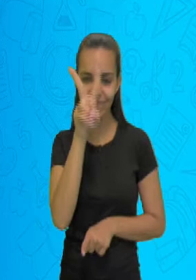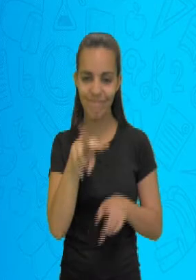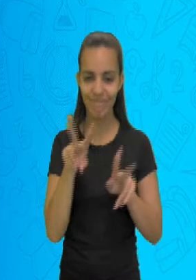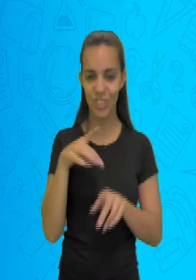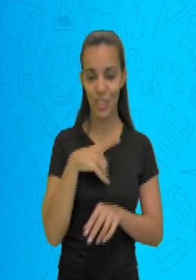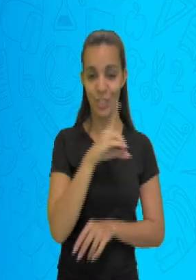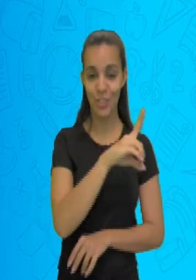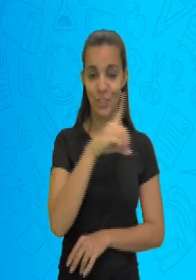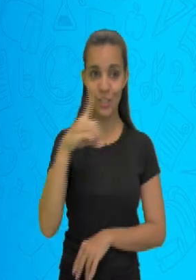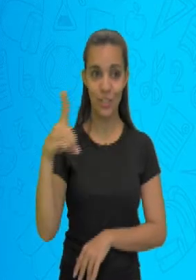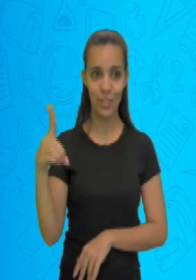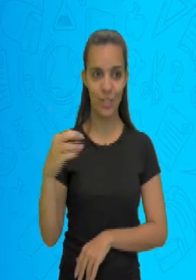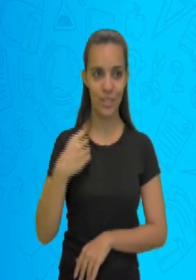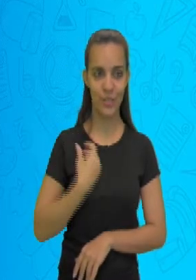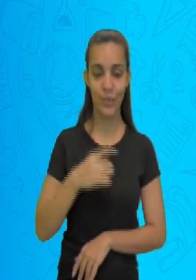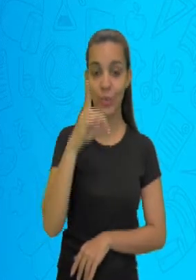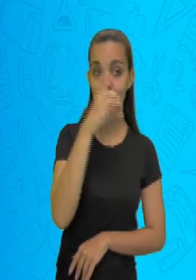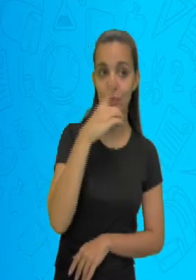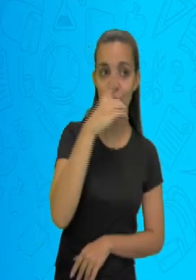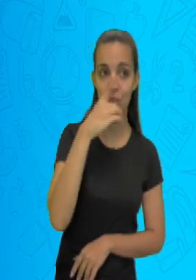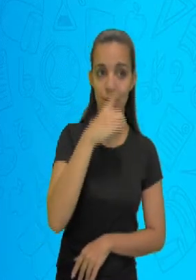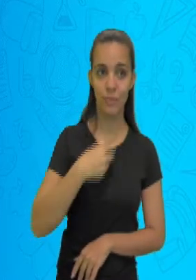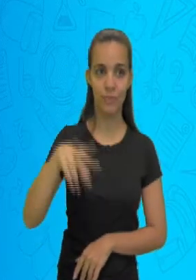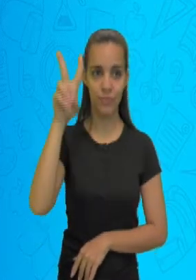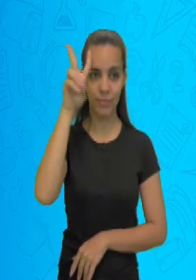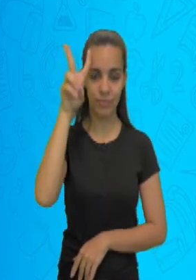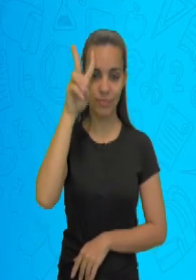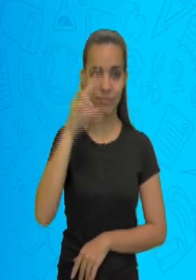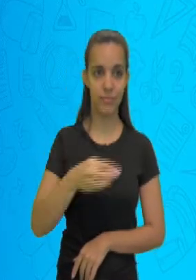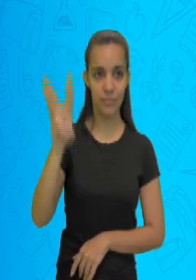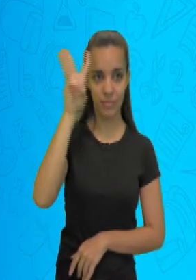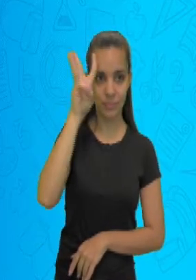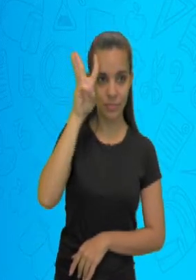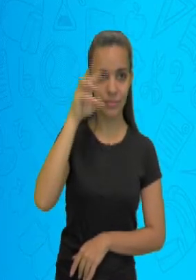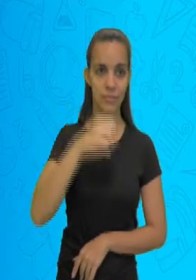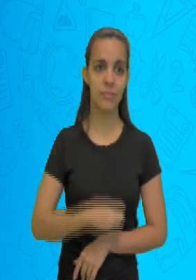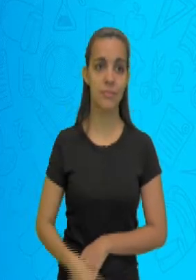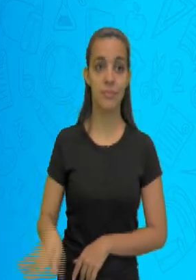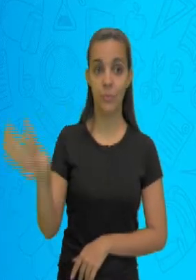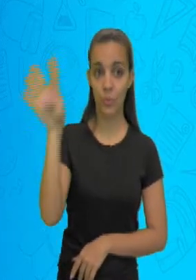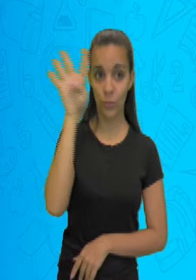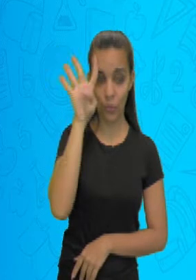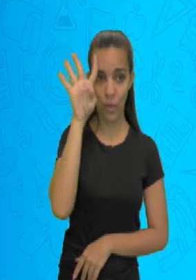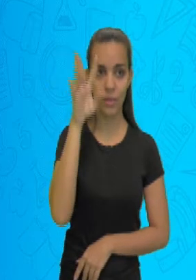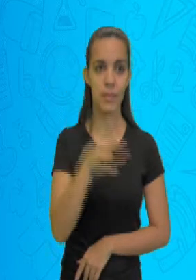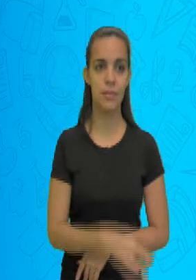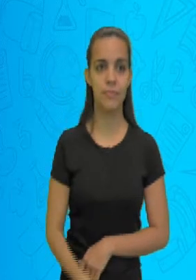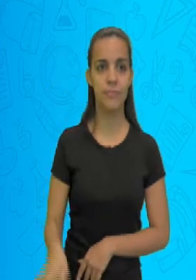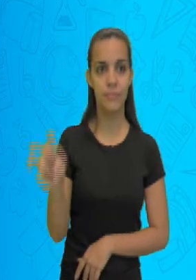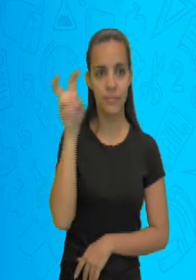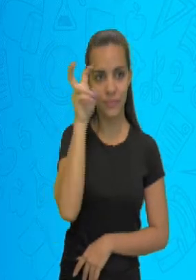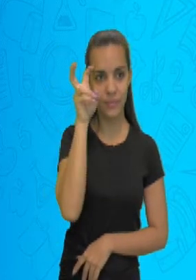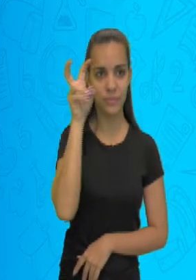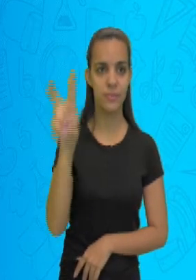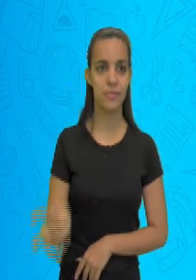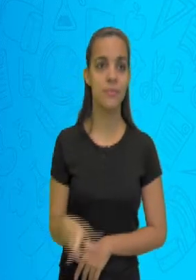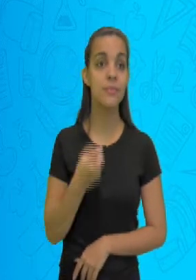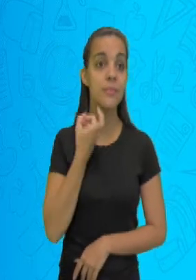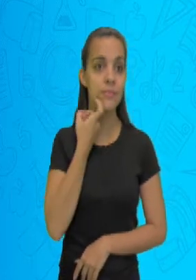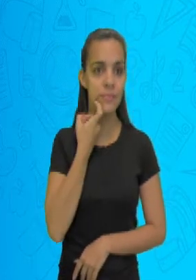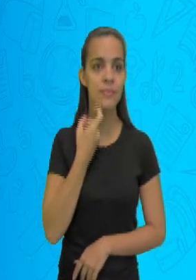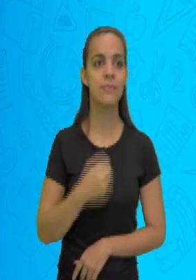Olha só, domingo, segunda, terça, quarta,